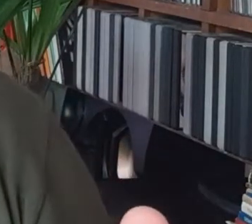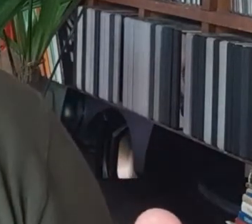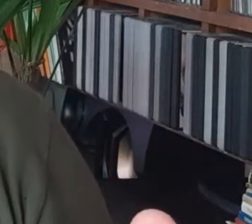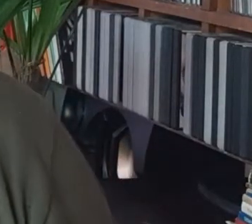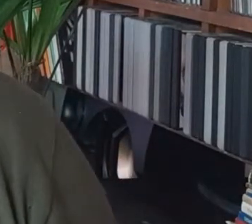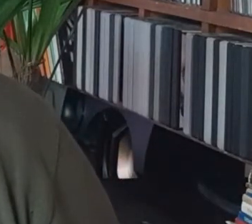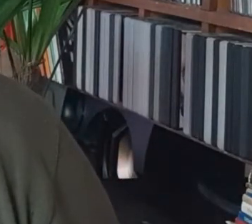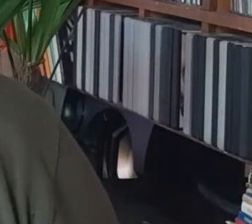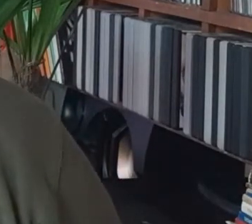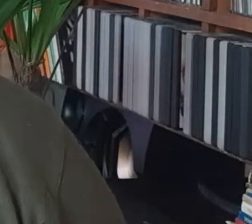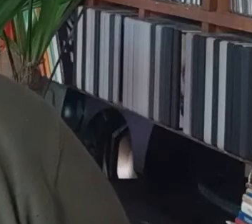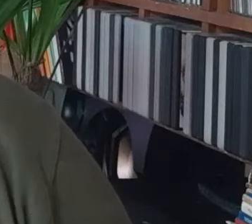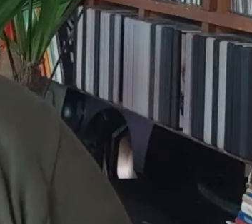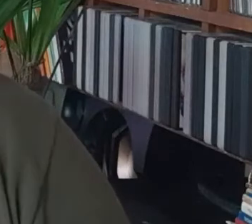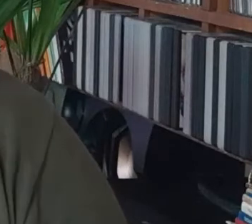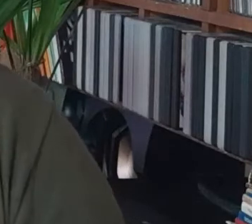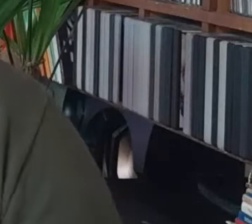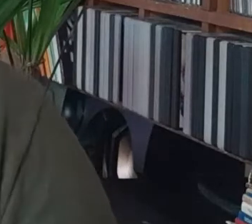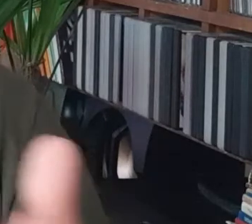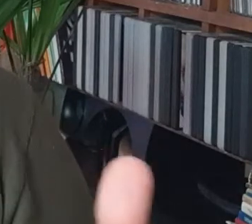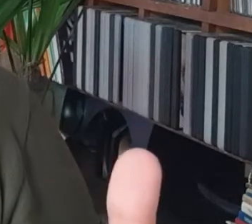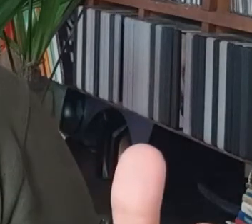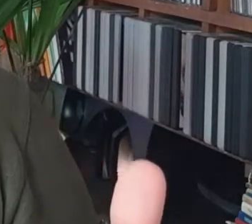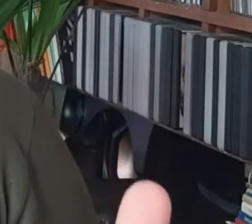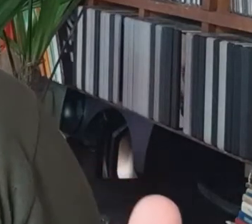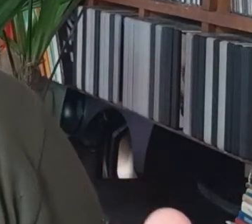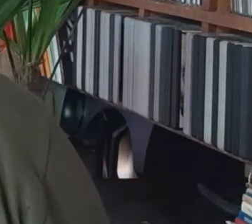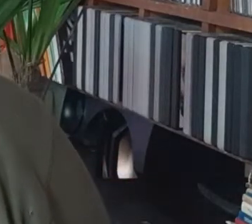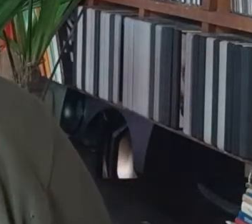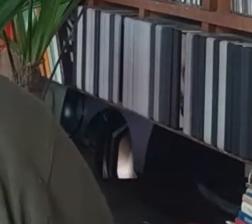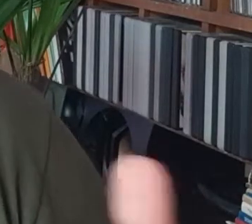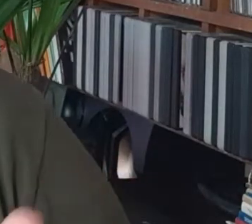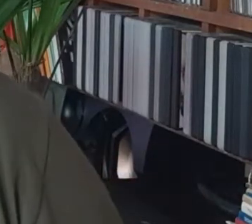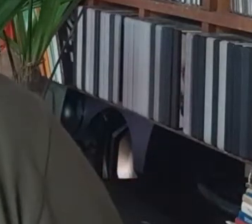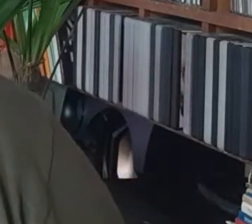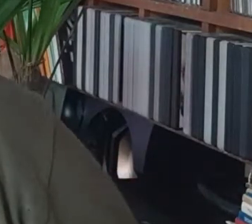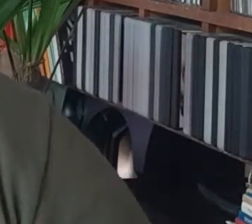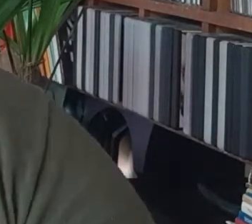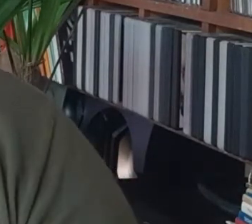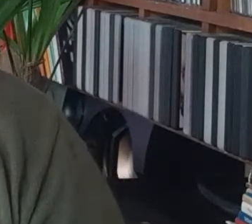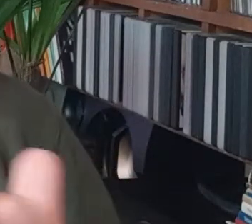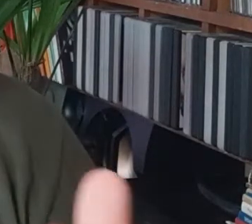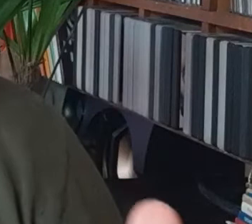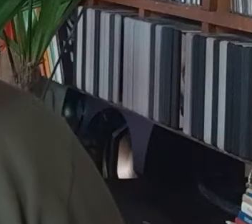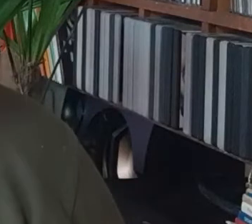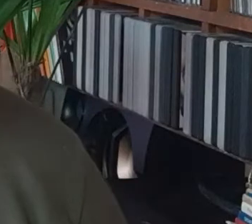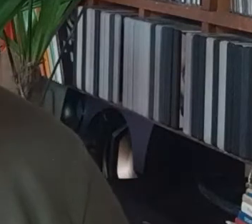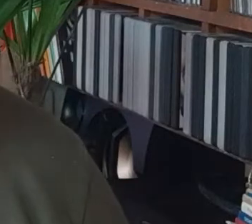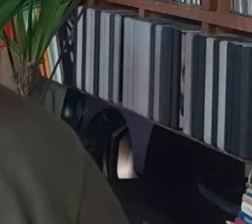expoentes da arte da performance no país. Seus trabalhos são atravessados por abordagens críticas da violência e aos processos